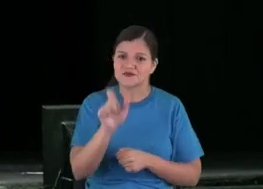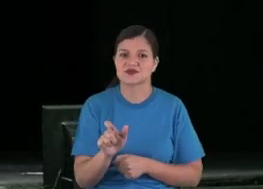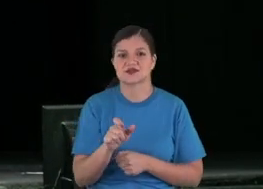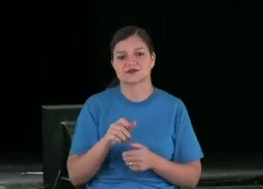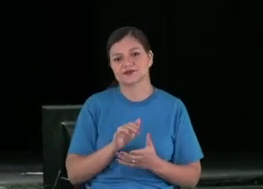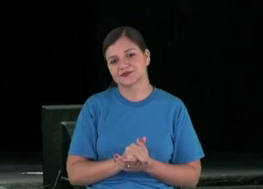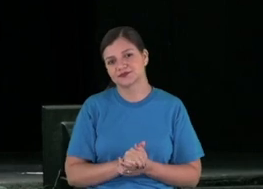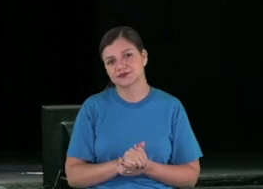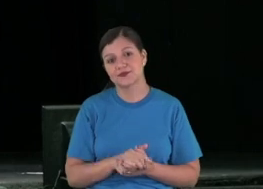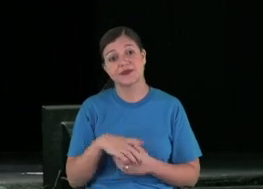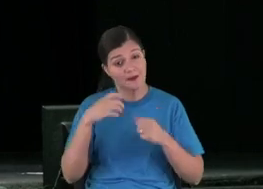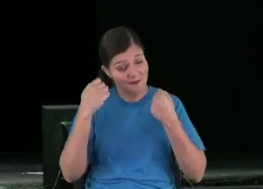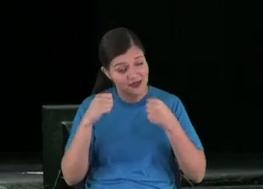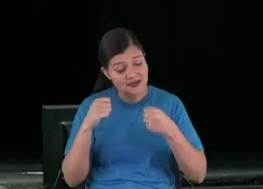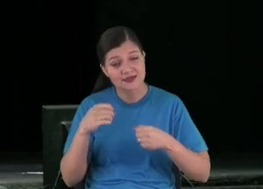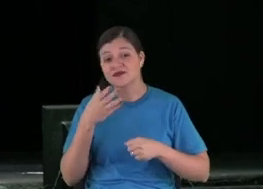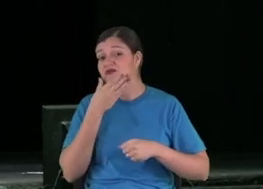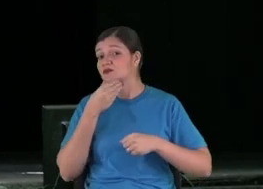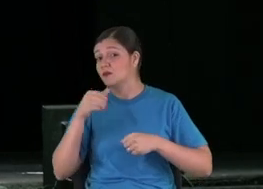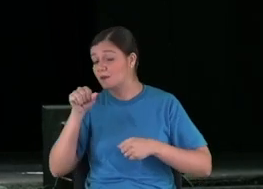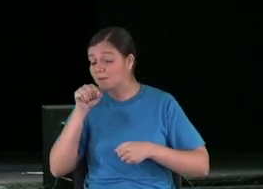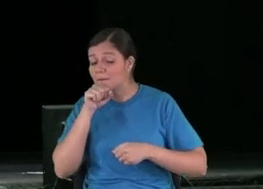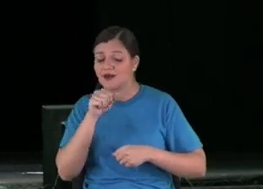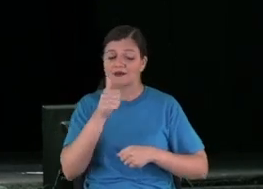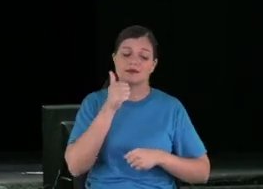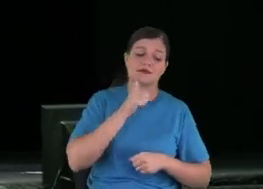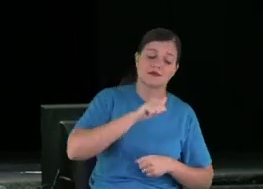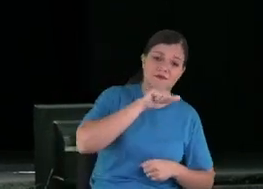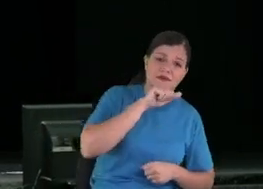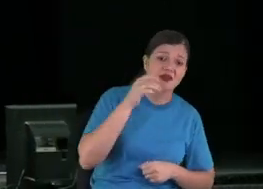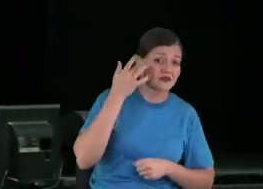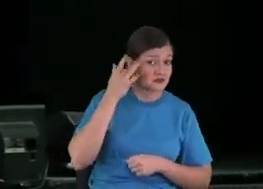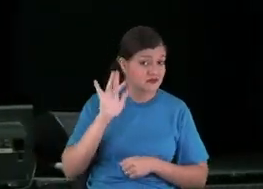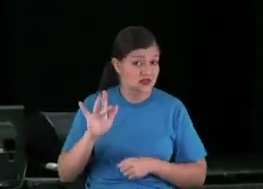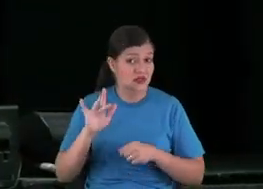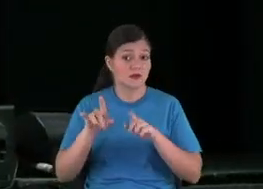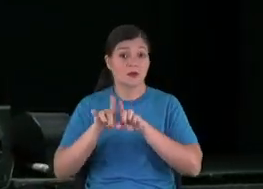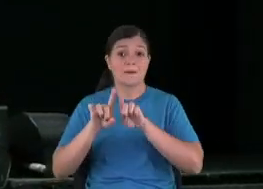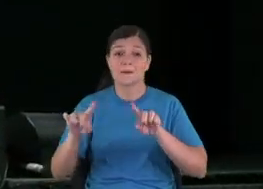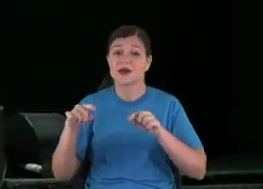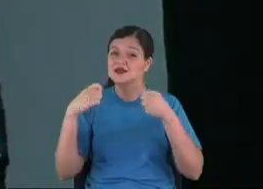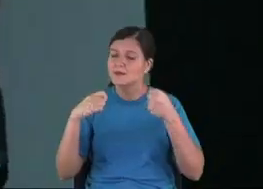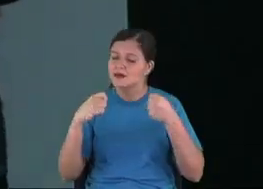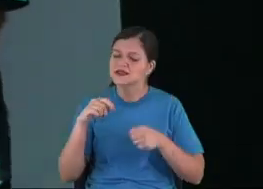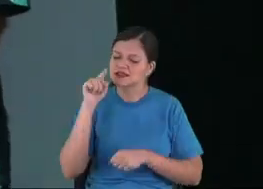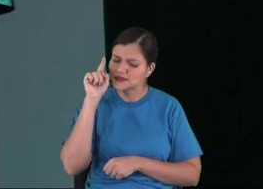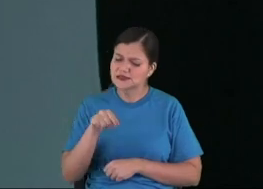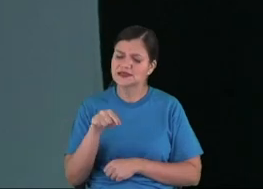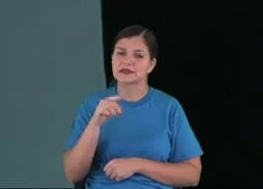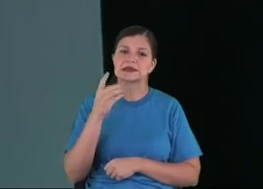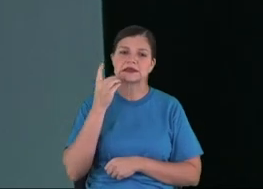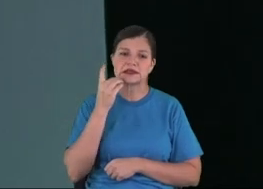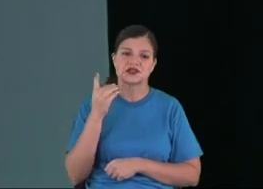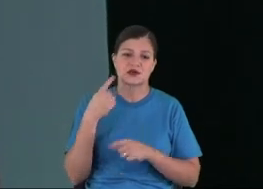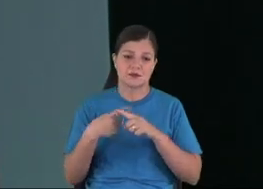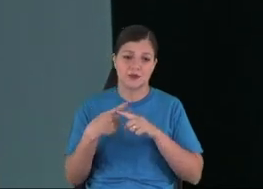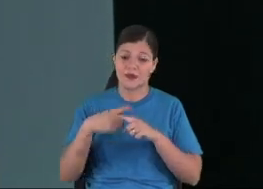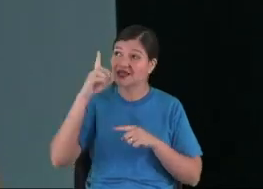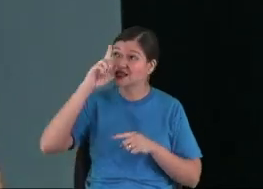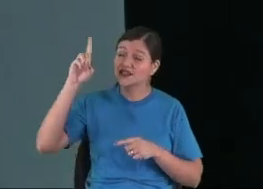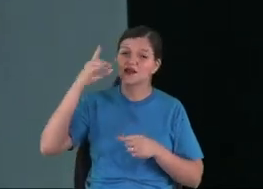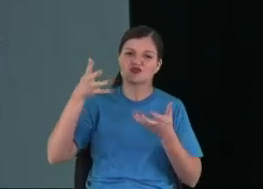com aquela bendita, ou aquele bendito com aquela maldita, eu não sei, mas ele tinha que ser aquele, e naquele dia, porque tinha que ser você. Ele não